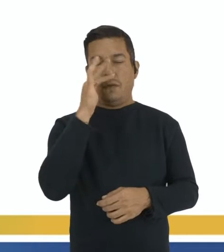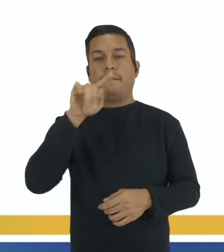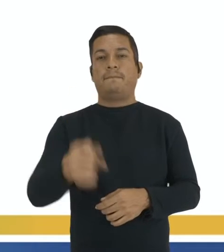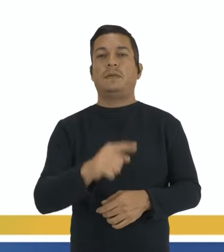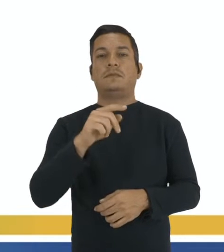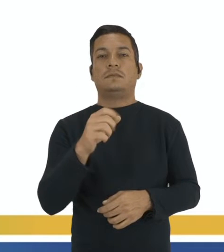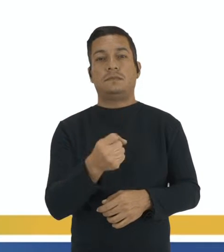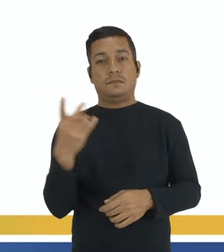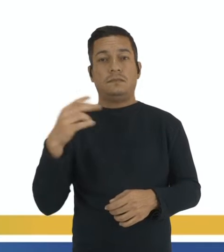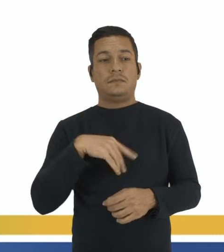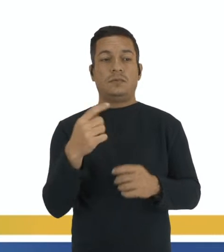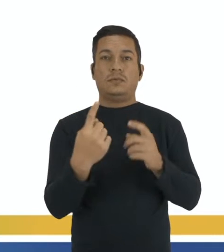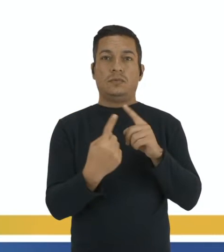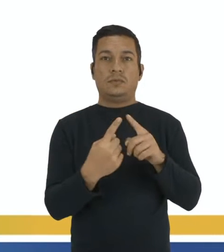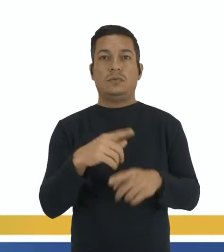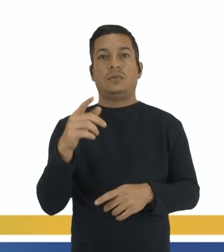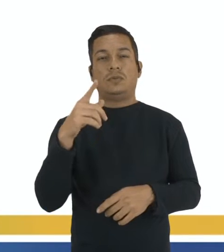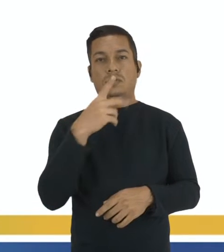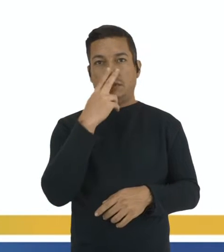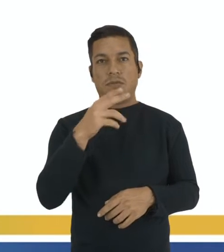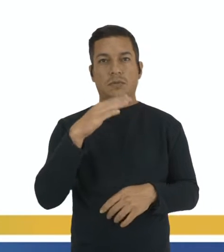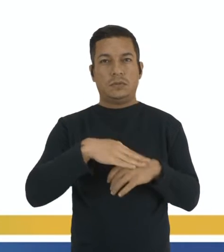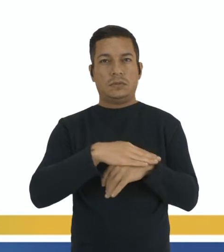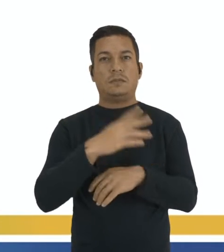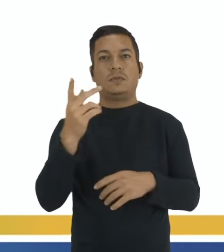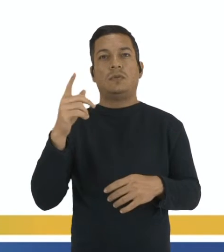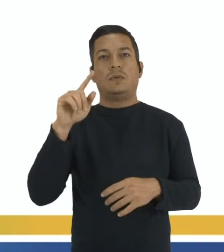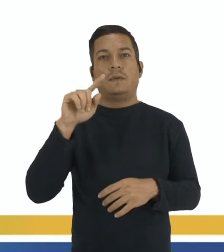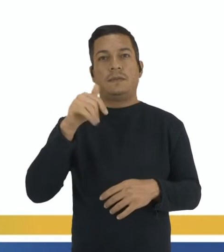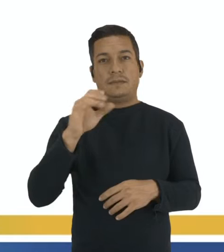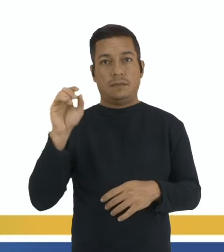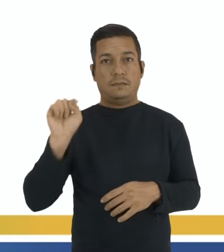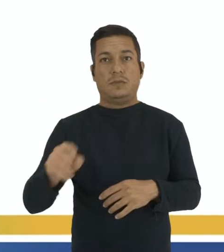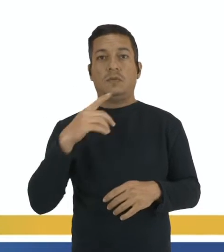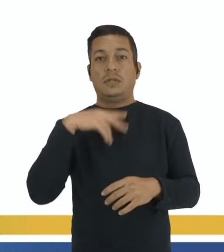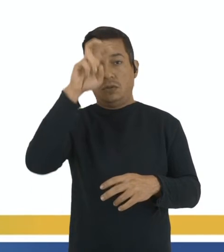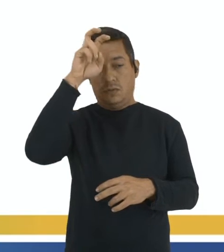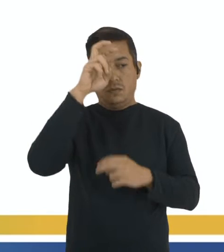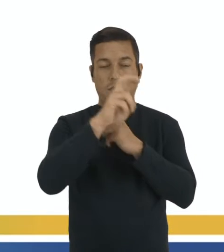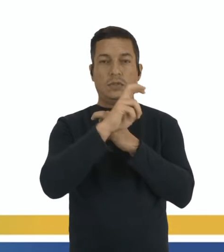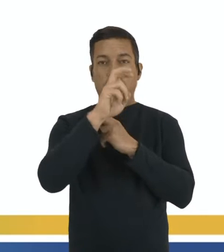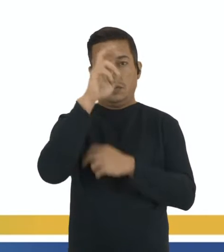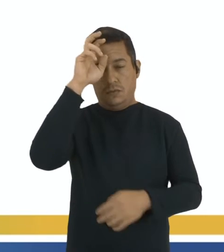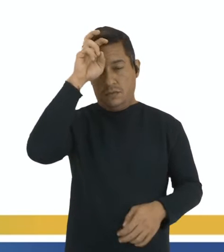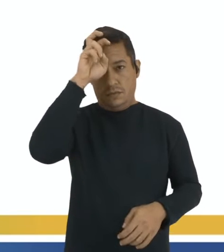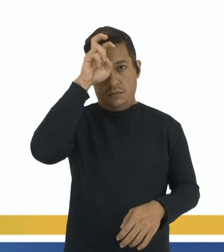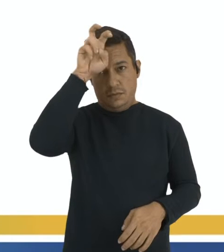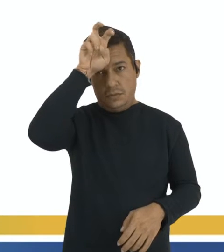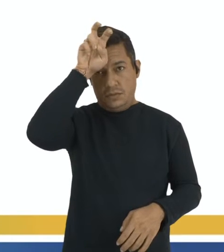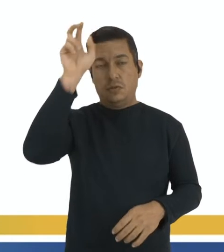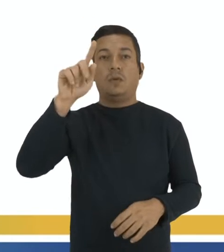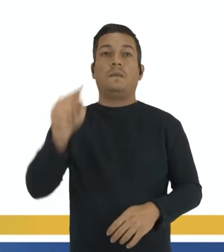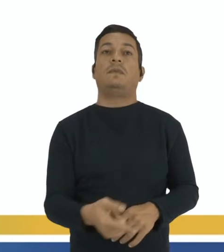indicador, 10.000, o girino, 100.000 e o egípcio, 1 milhão, certo? Então, nós vamos ver o quê? Cada